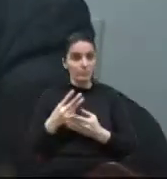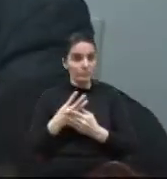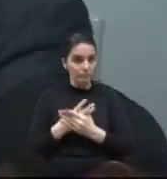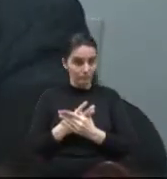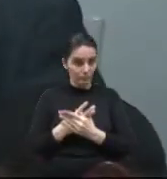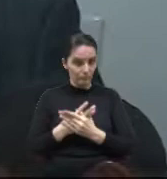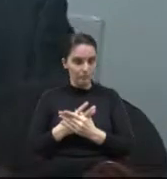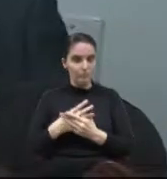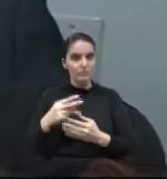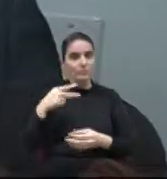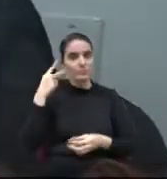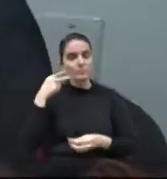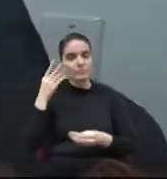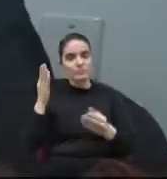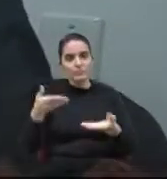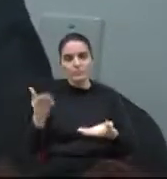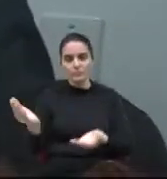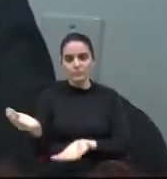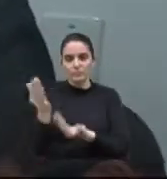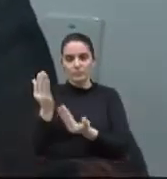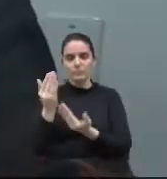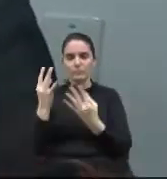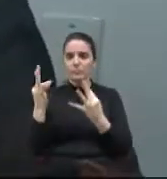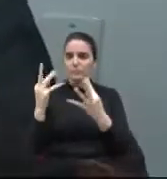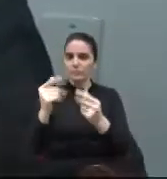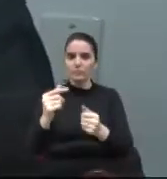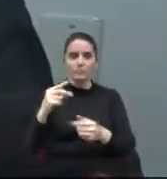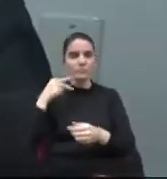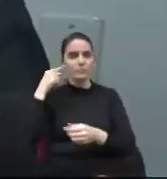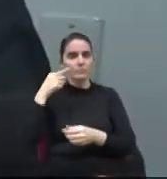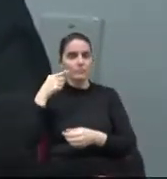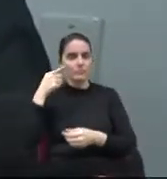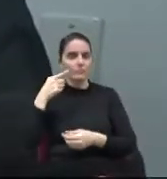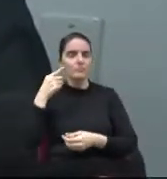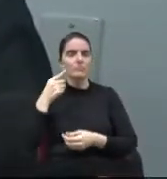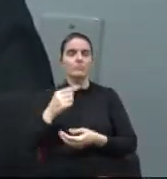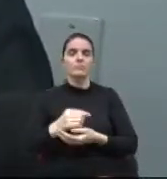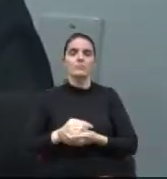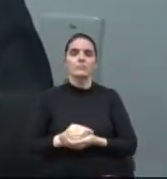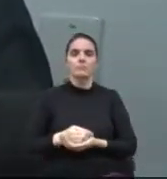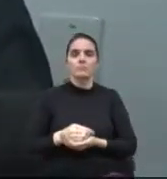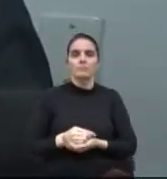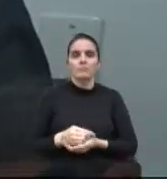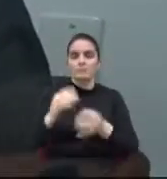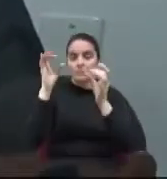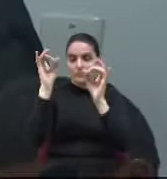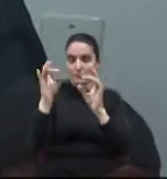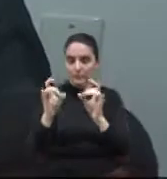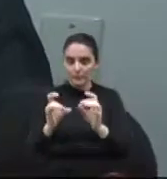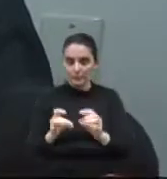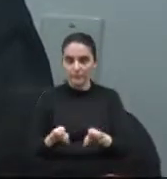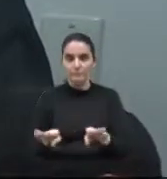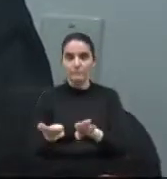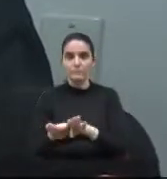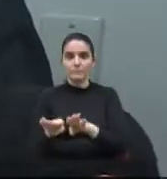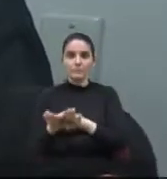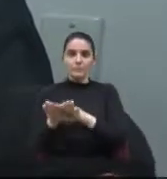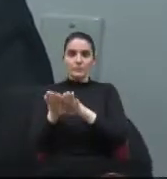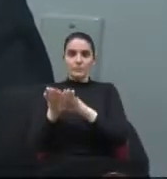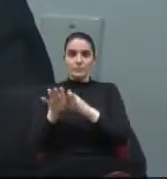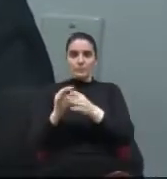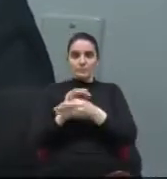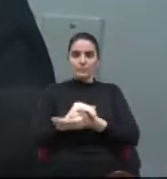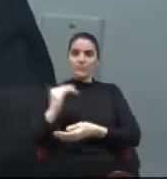vereadores vão poder homenagear todos os advogados que realmente se destacaram. E principalmente a importância de colocar